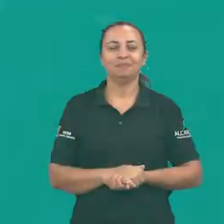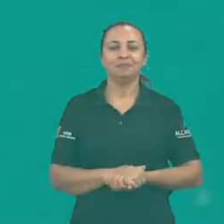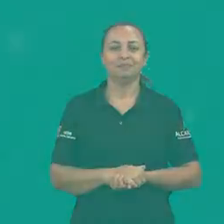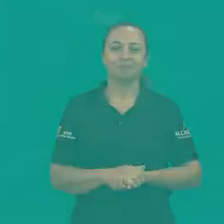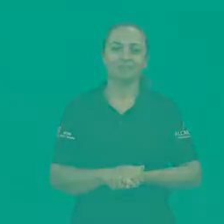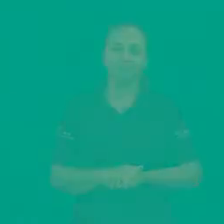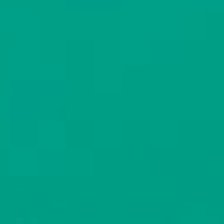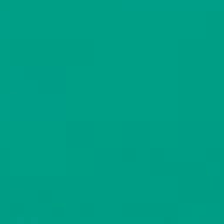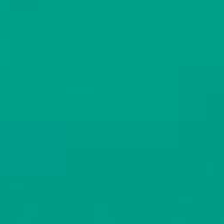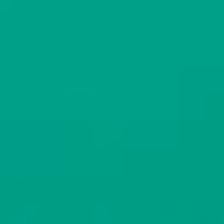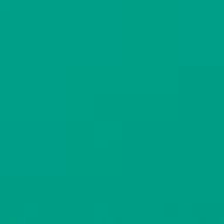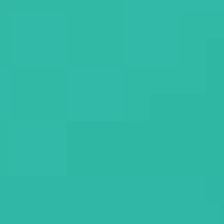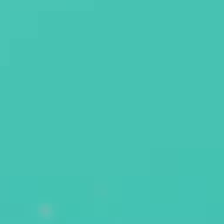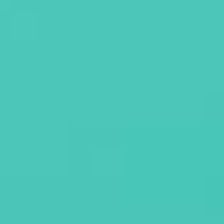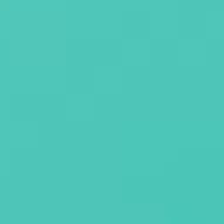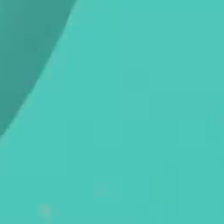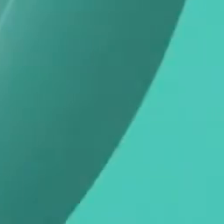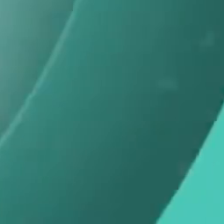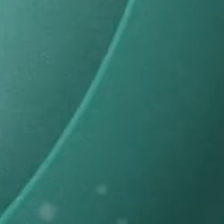divertido.